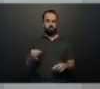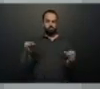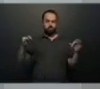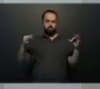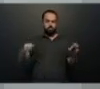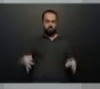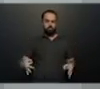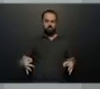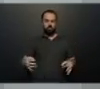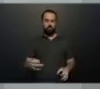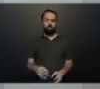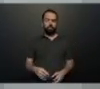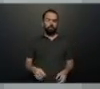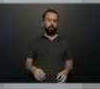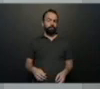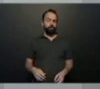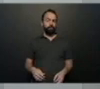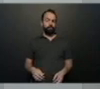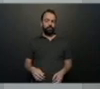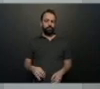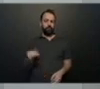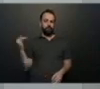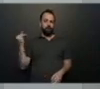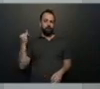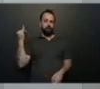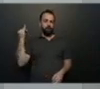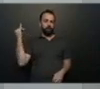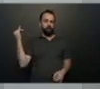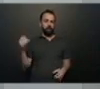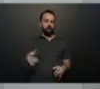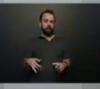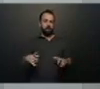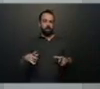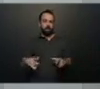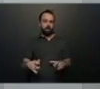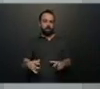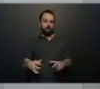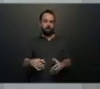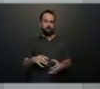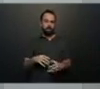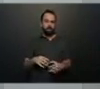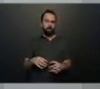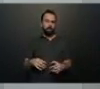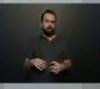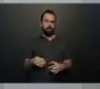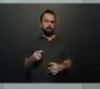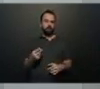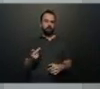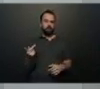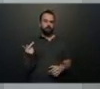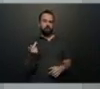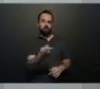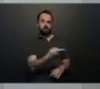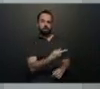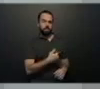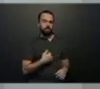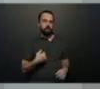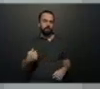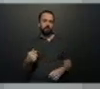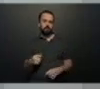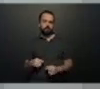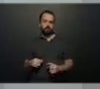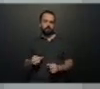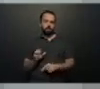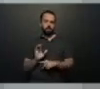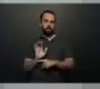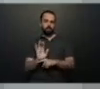nos lixões. É importante, tanto local como globalmente, que todos nós nos